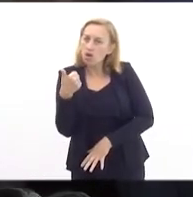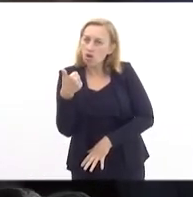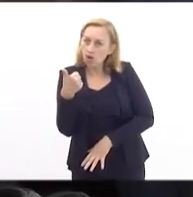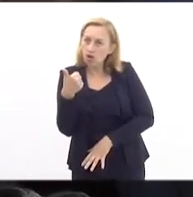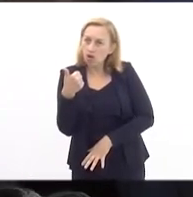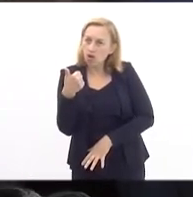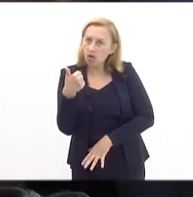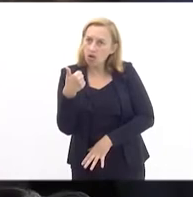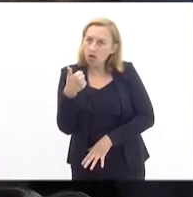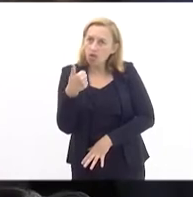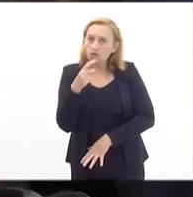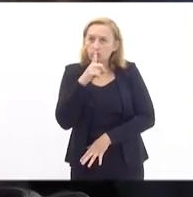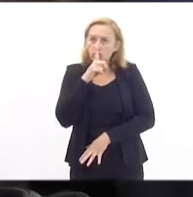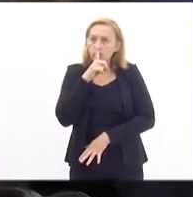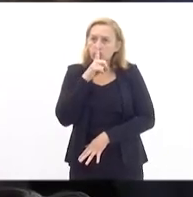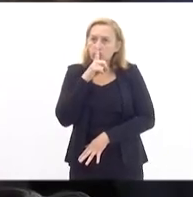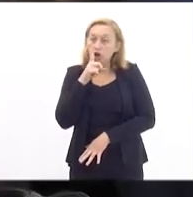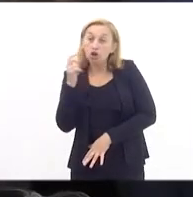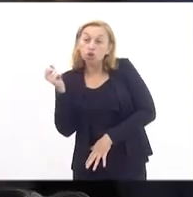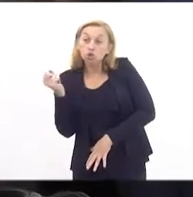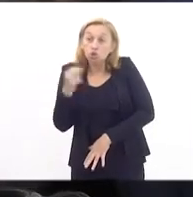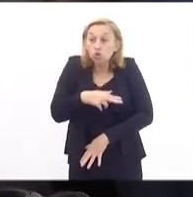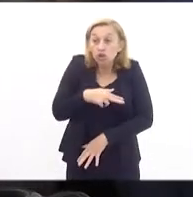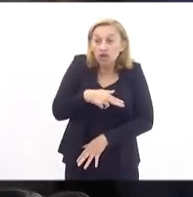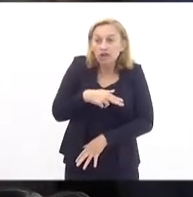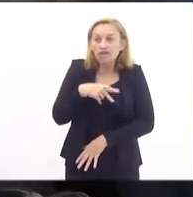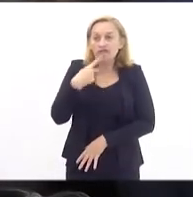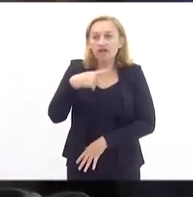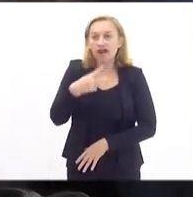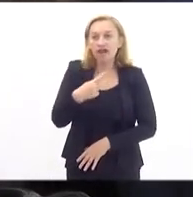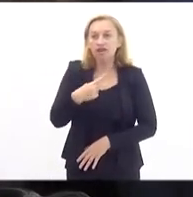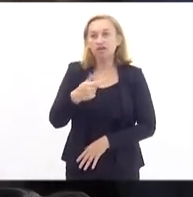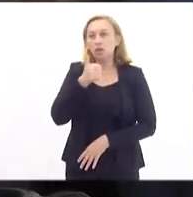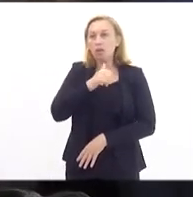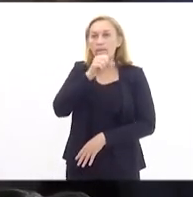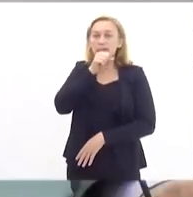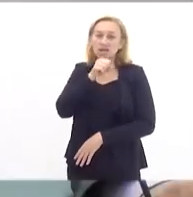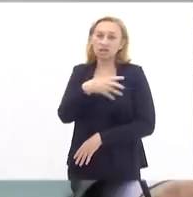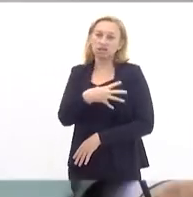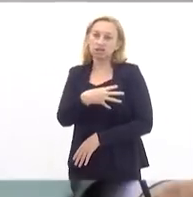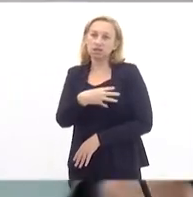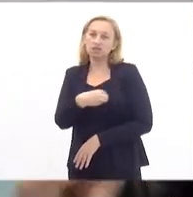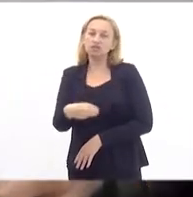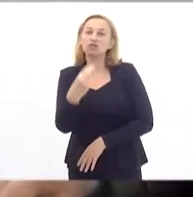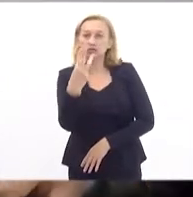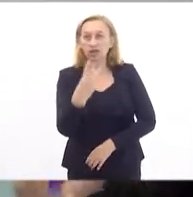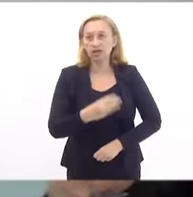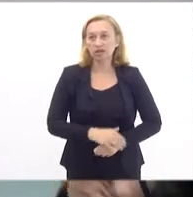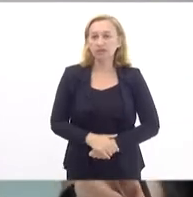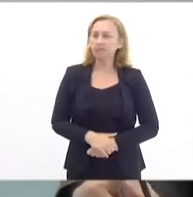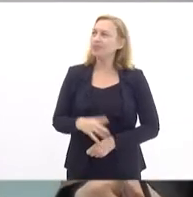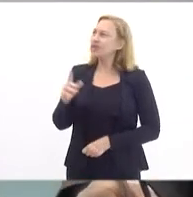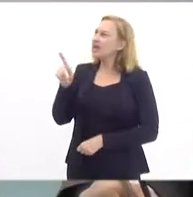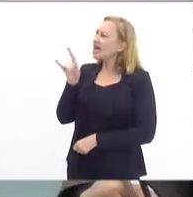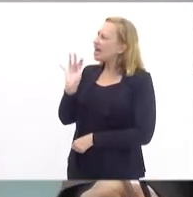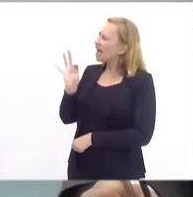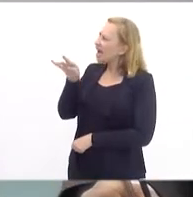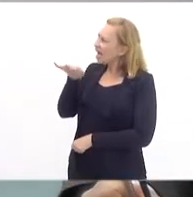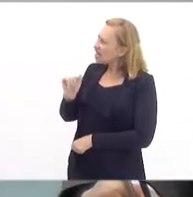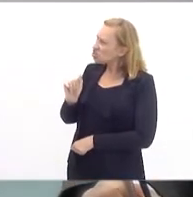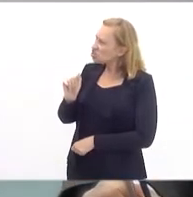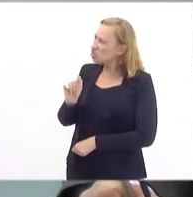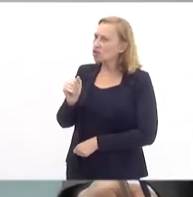É verdade. Eu sou mãe de 3 filhos. Kátia, eu fiz esse trajeto, a Lucinha